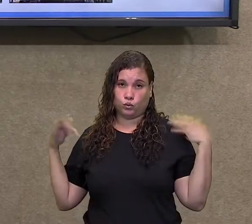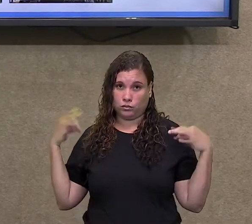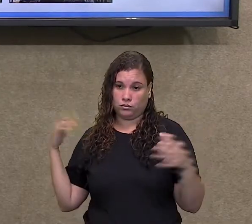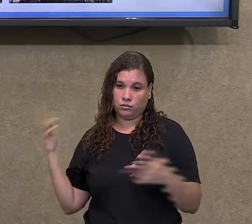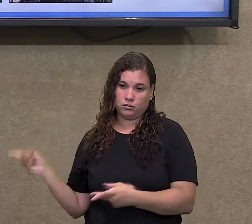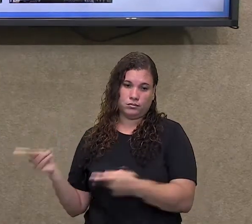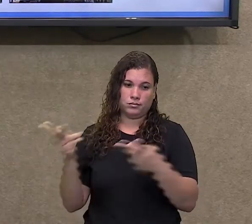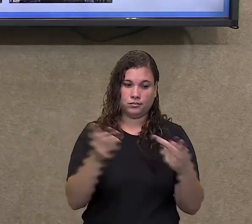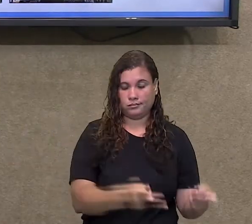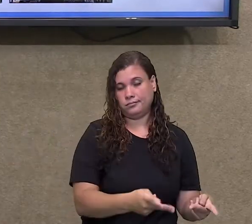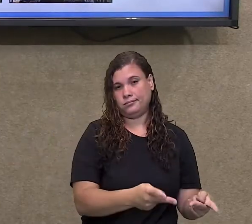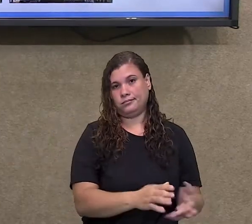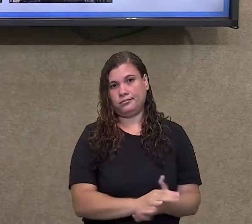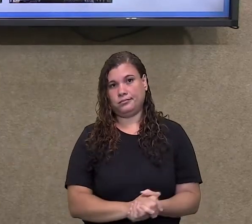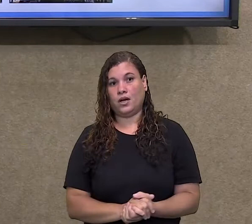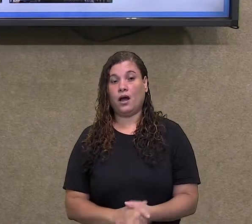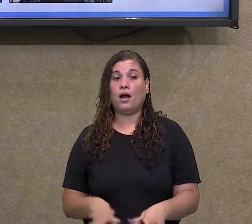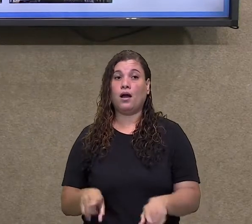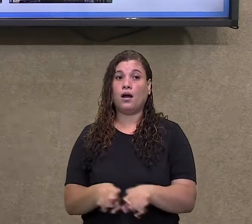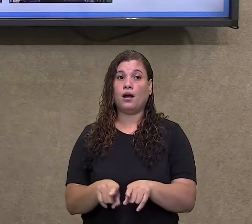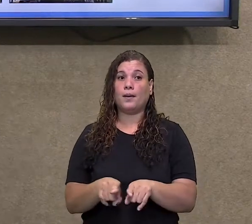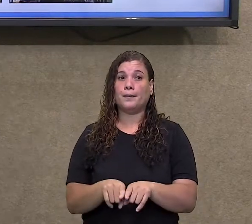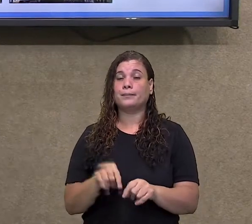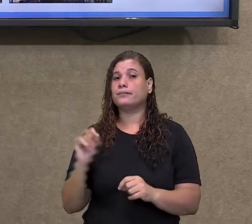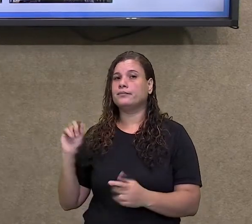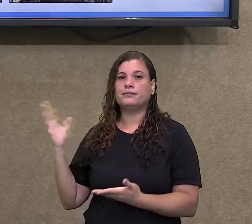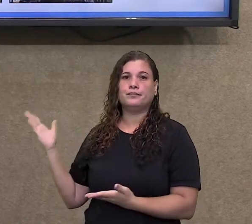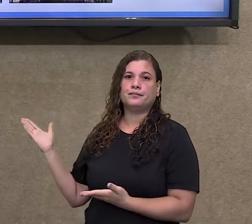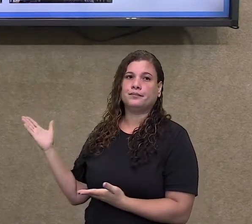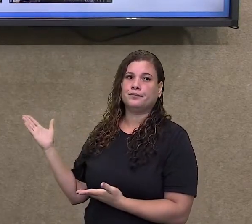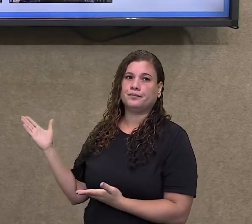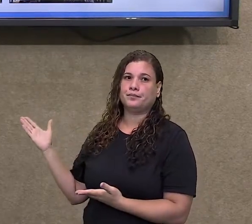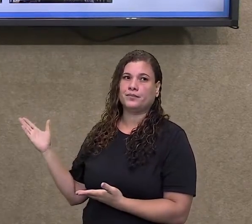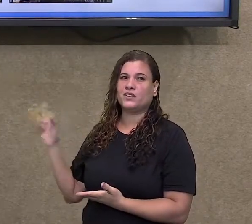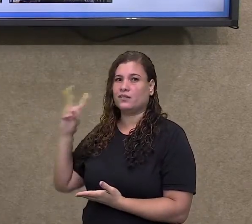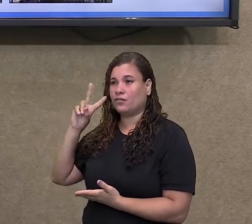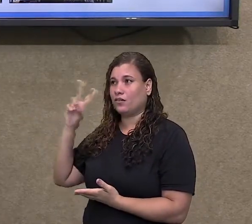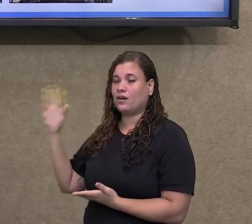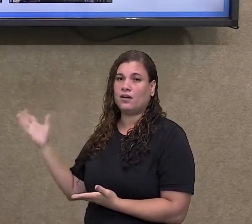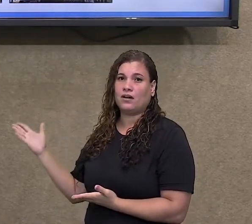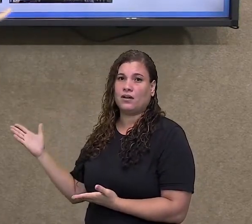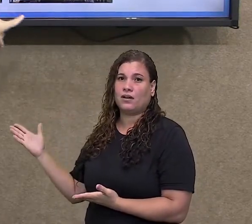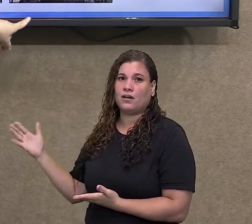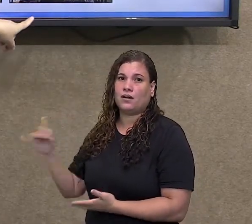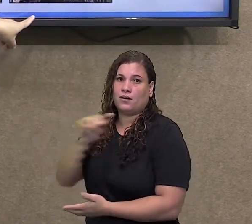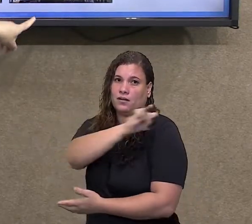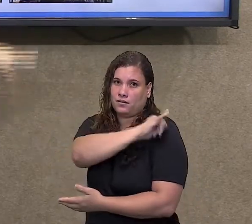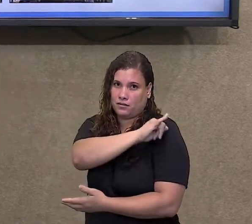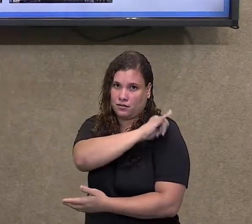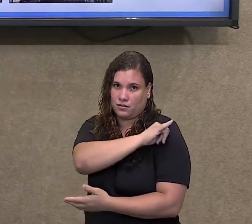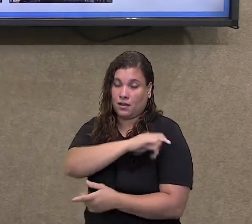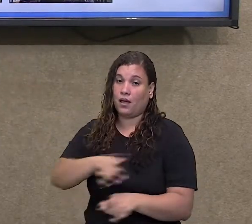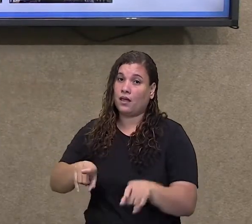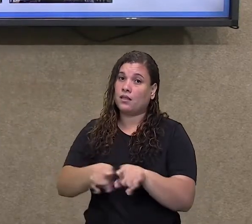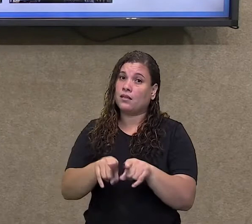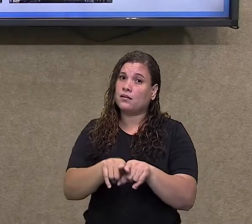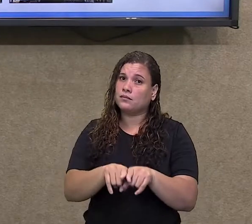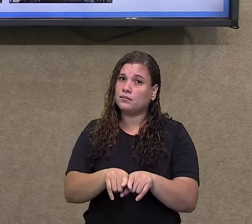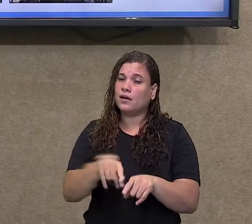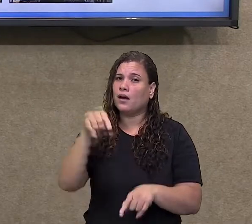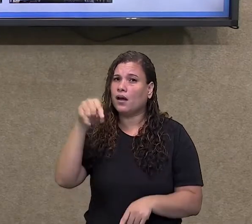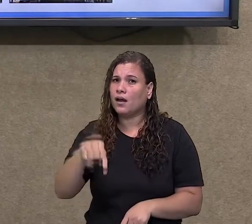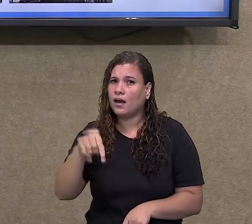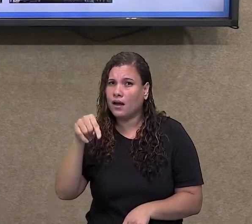país. Então, aqui nós temos Rio de Janeiro, mas nós também temos Ouro